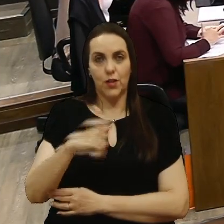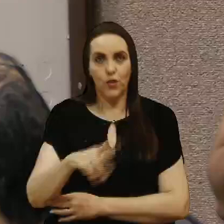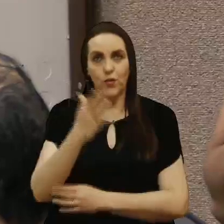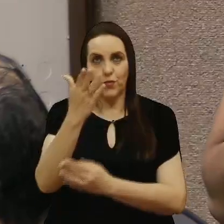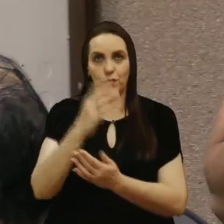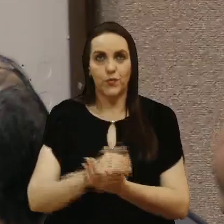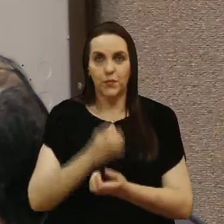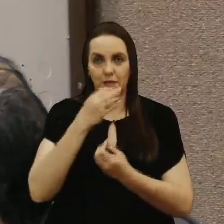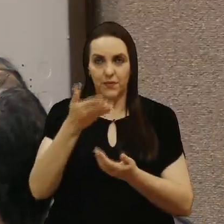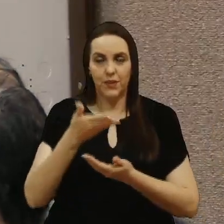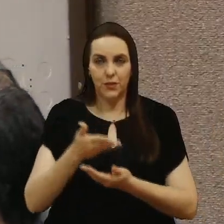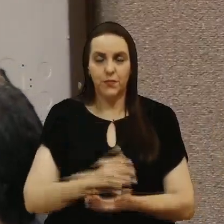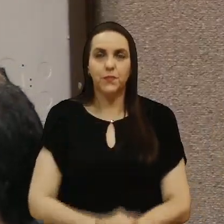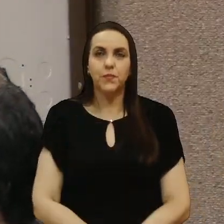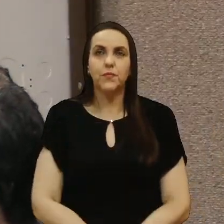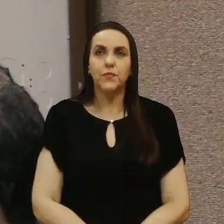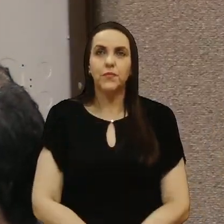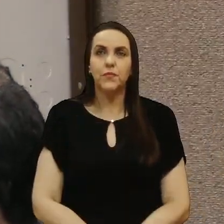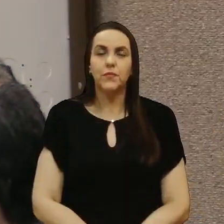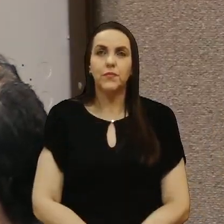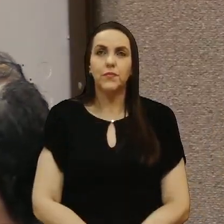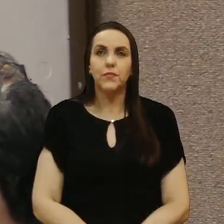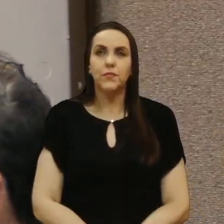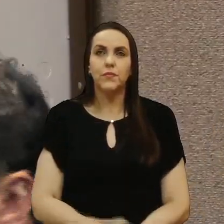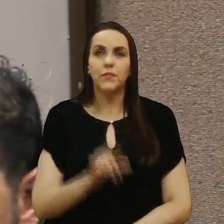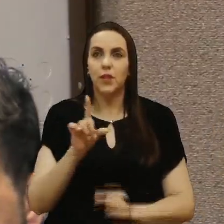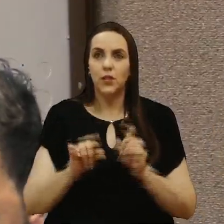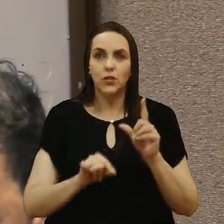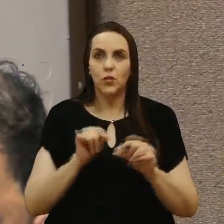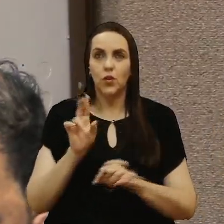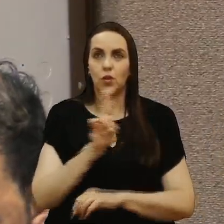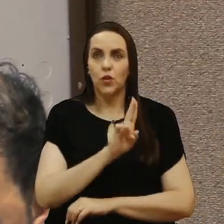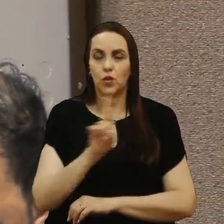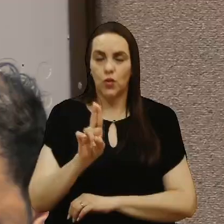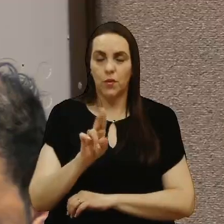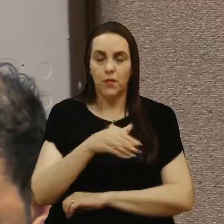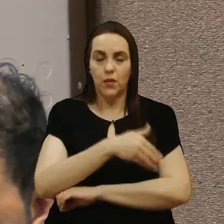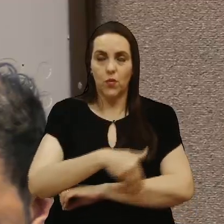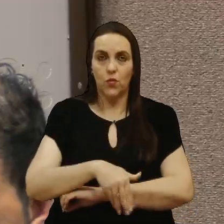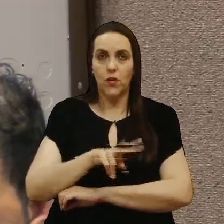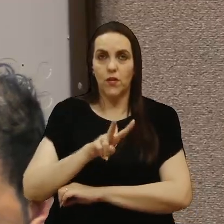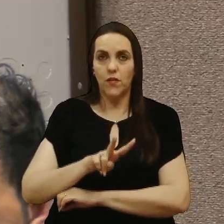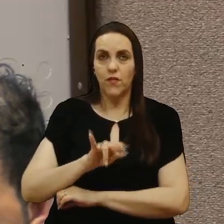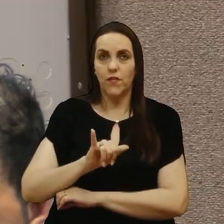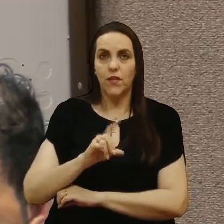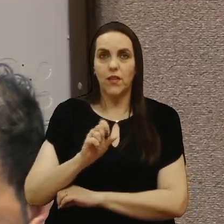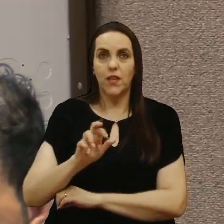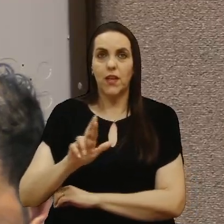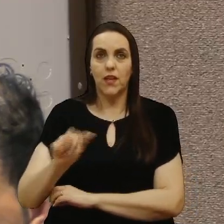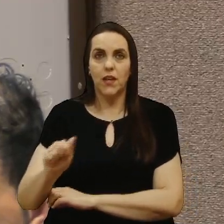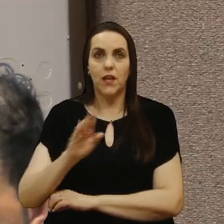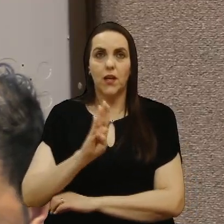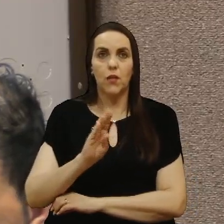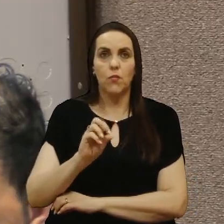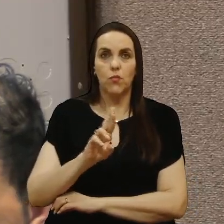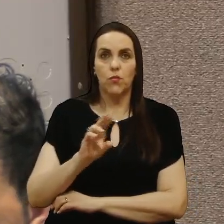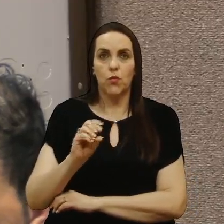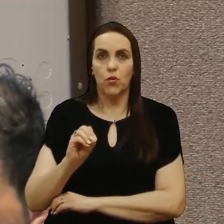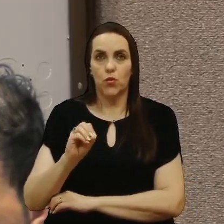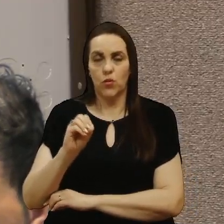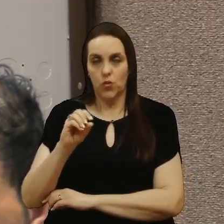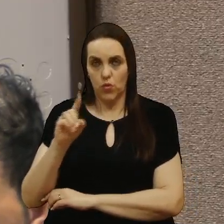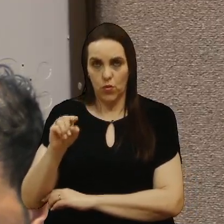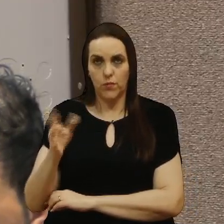bem-vindos. A escolha do nome Rua Videira Bordeaux para denominar a Rua do Loteamento Solar